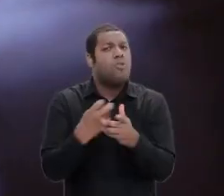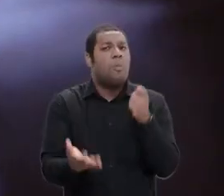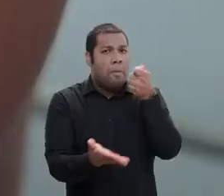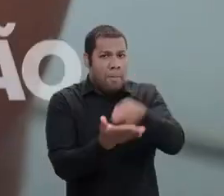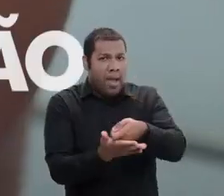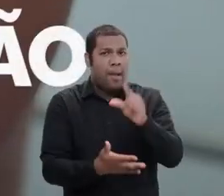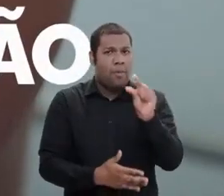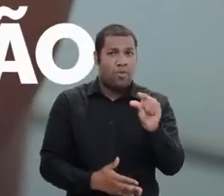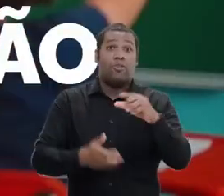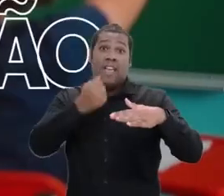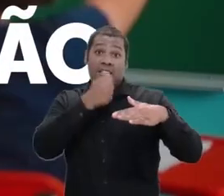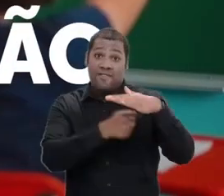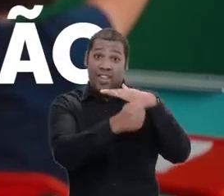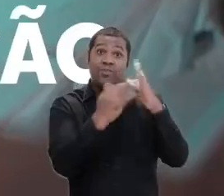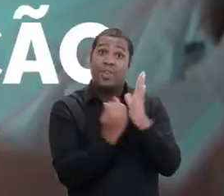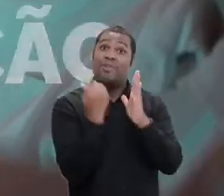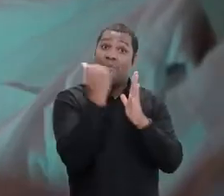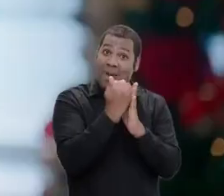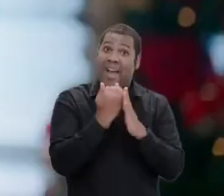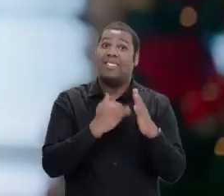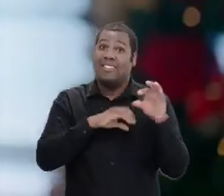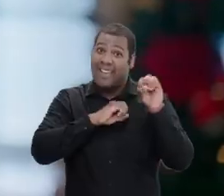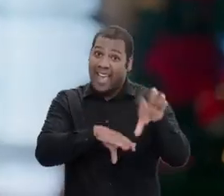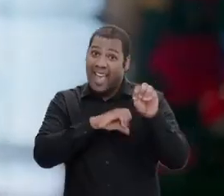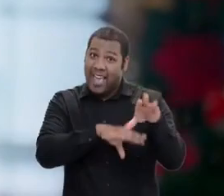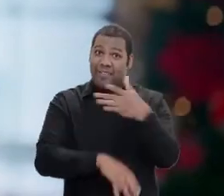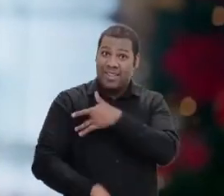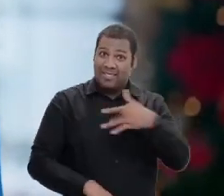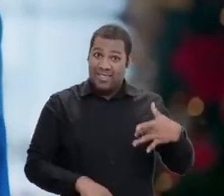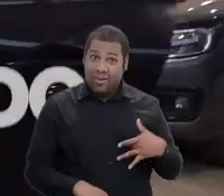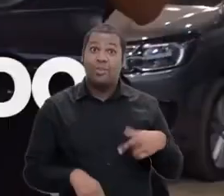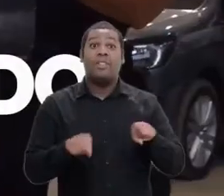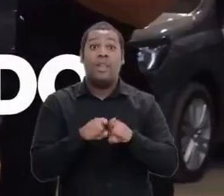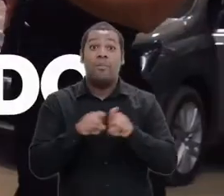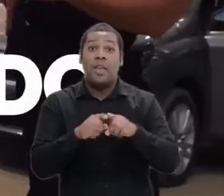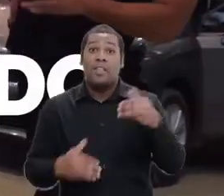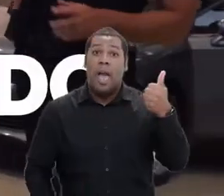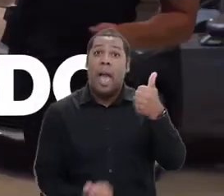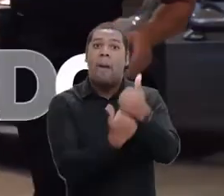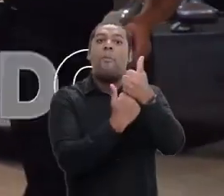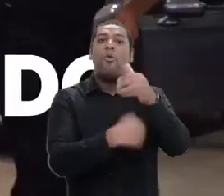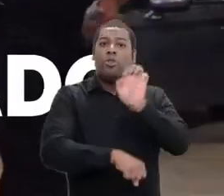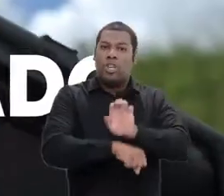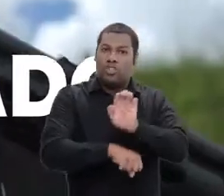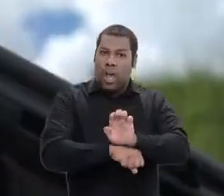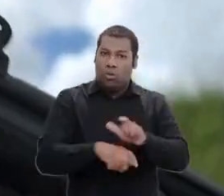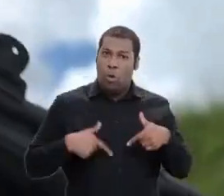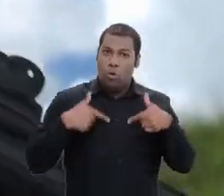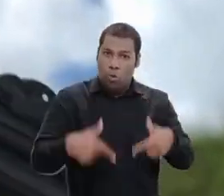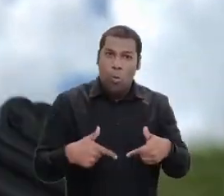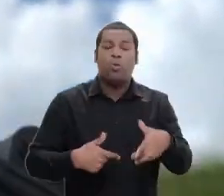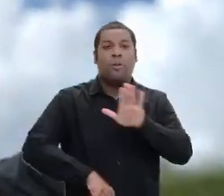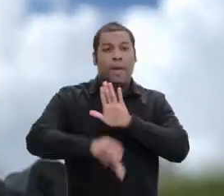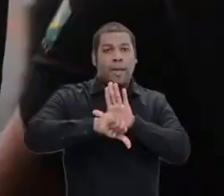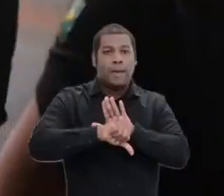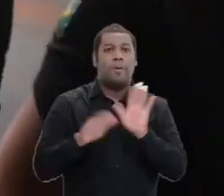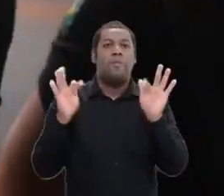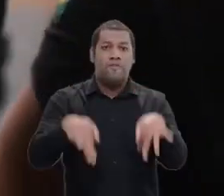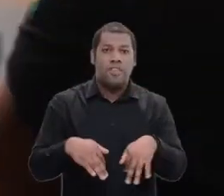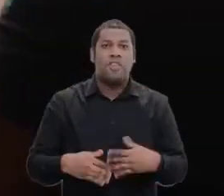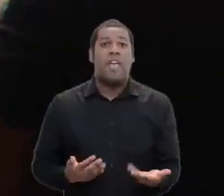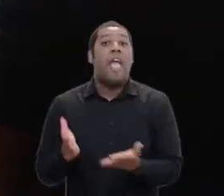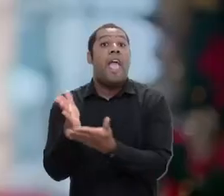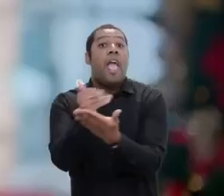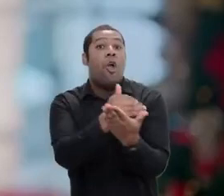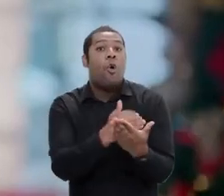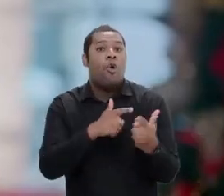Aumentamos os investimentos em saúde e educação. E estamos apoiando os estados no combate ao crime organizado. Além de